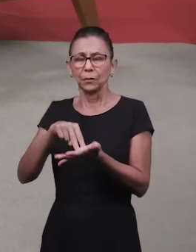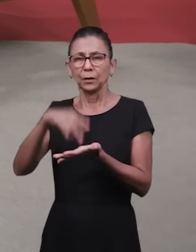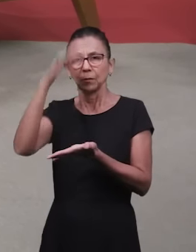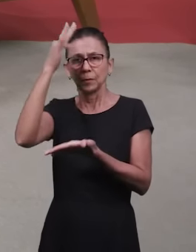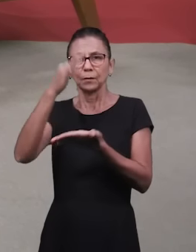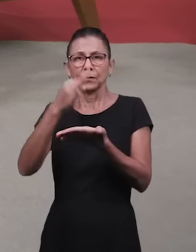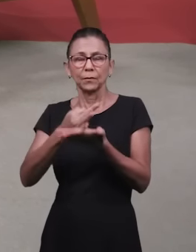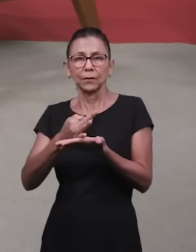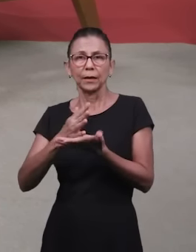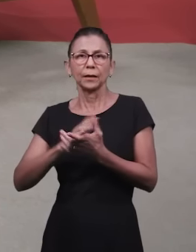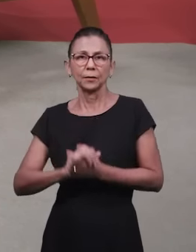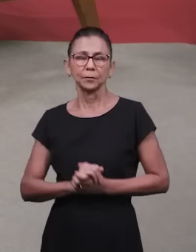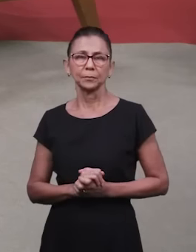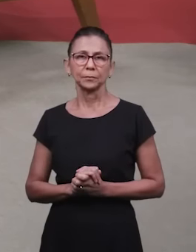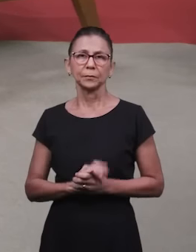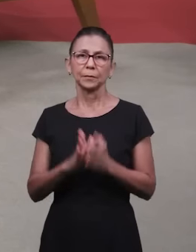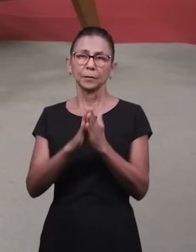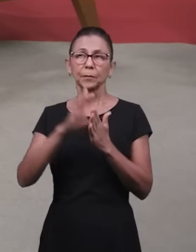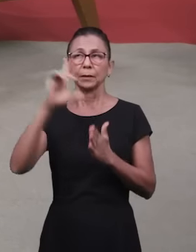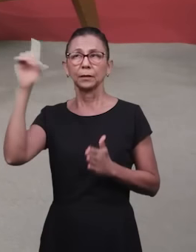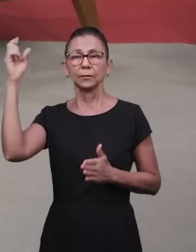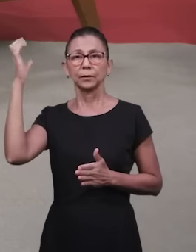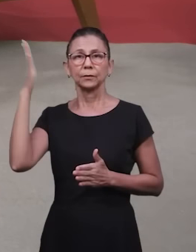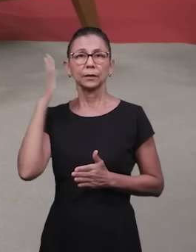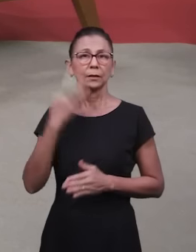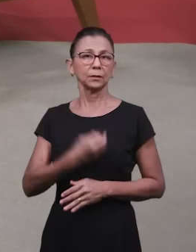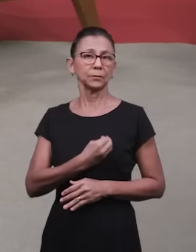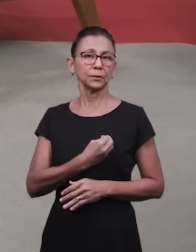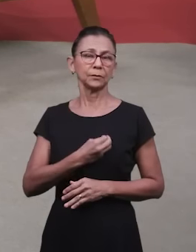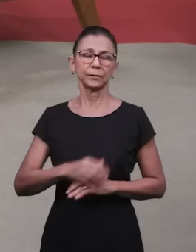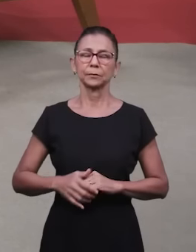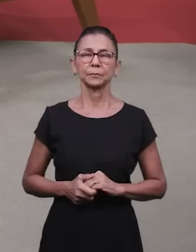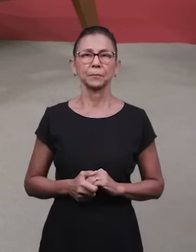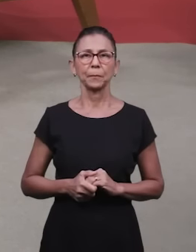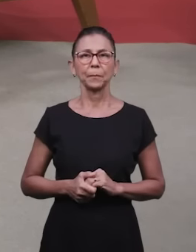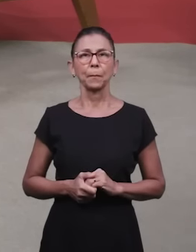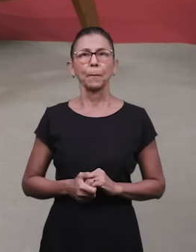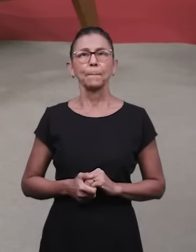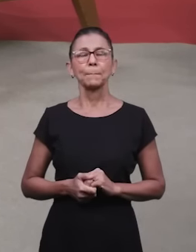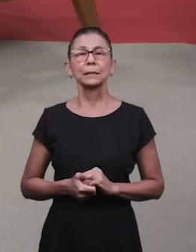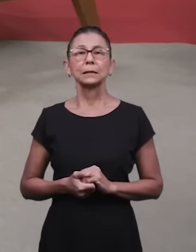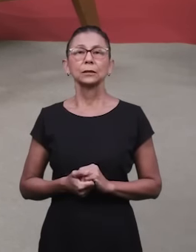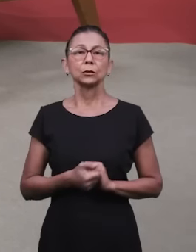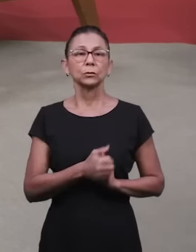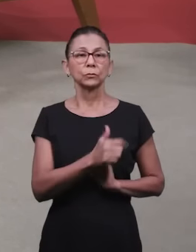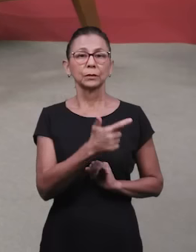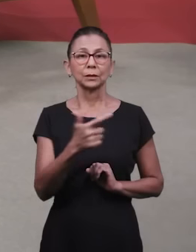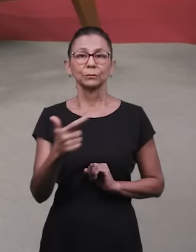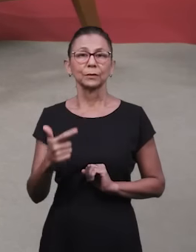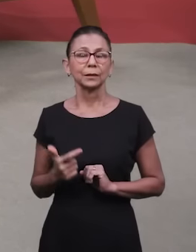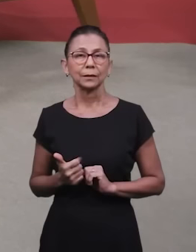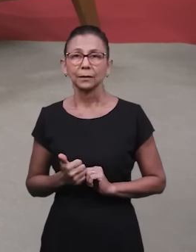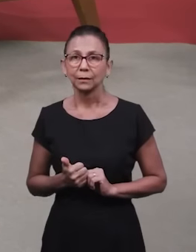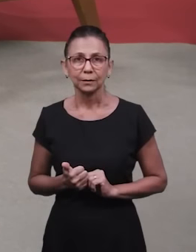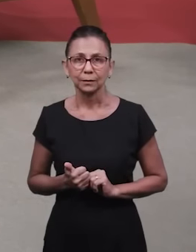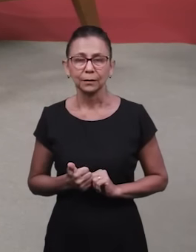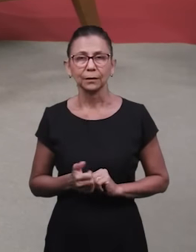lá em Hebreus 4:12. A palavra é viva e eficaz. Então, quando tira isso, quer